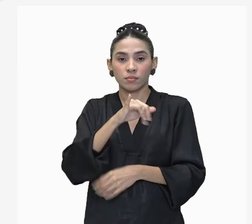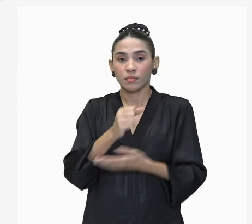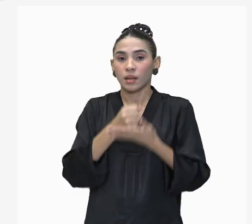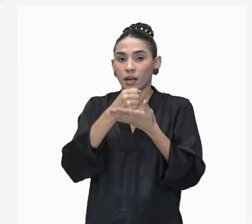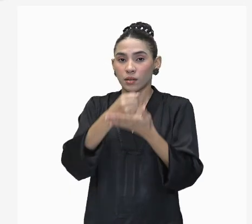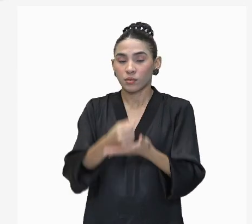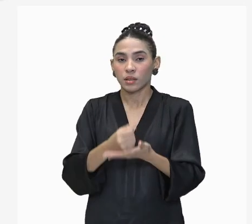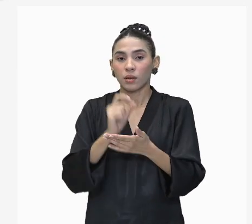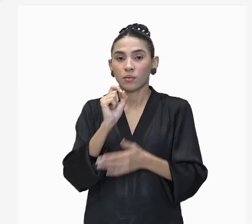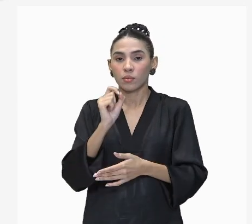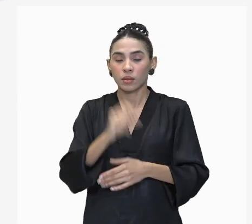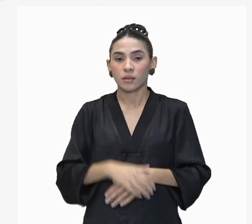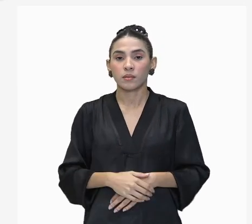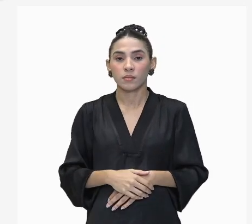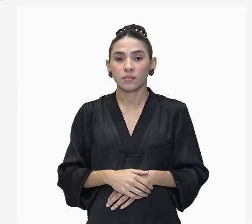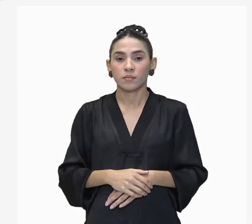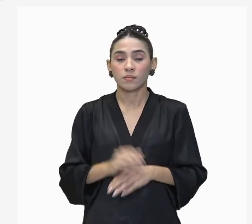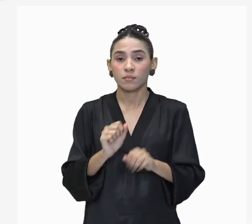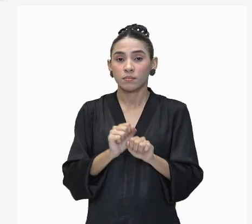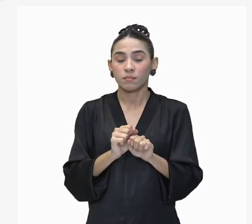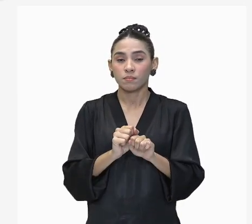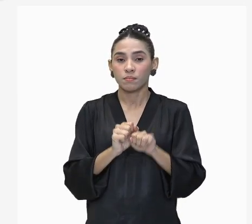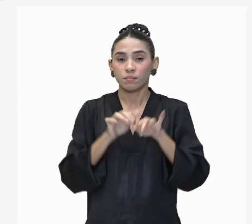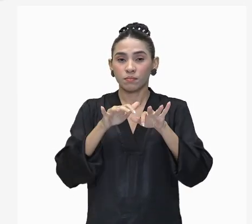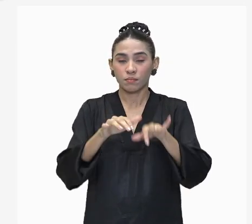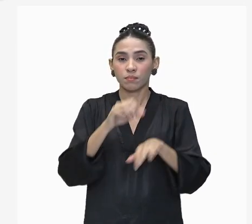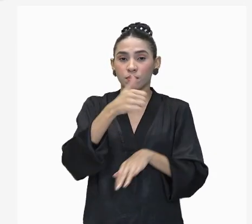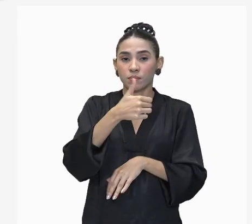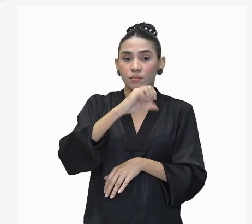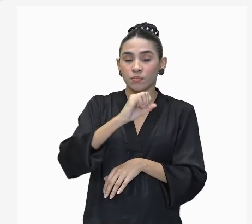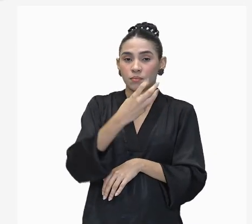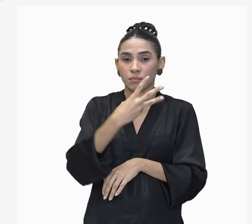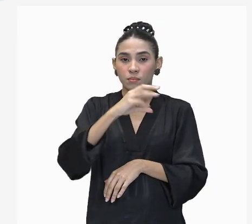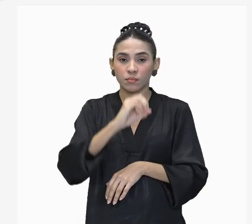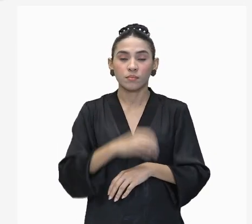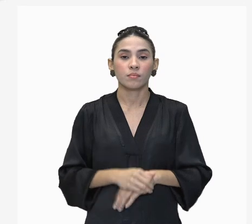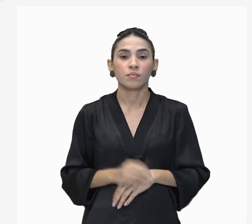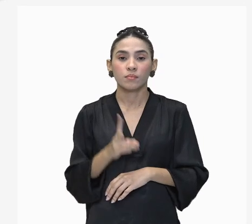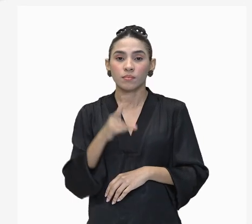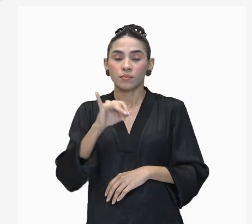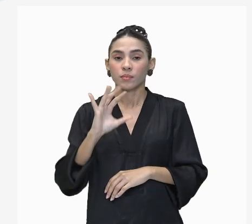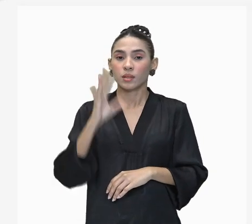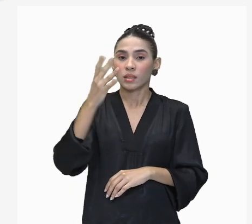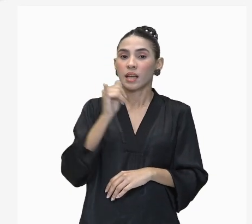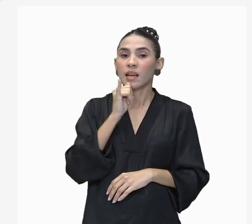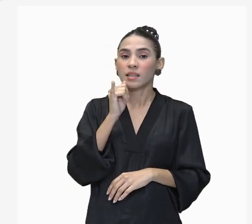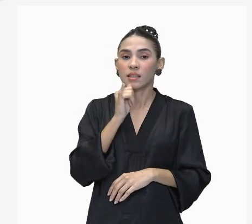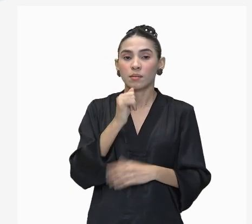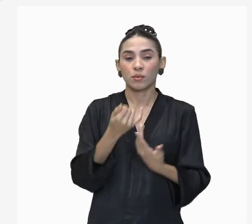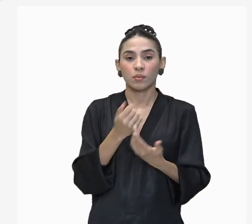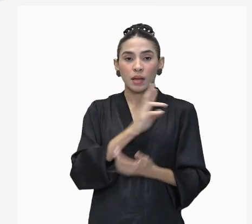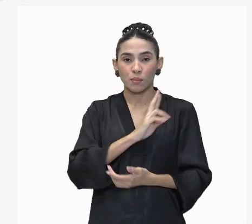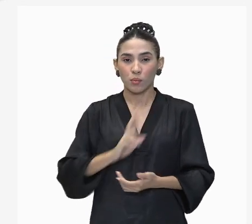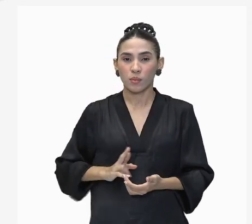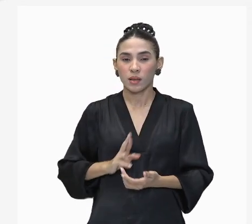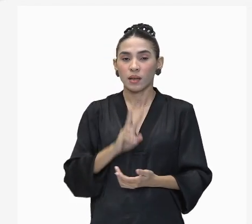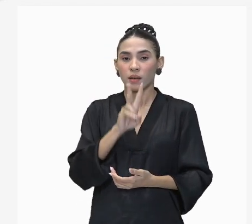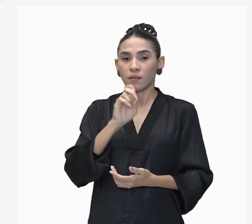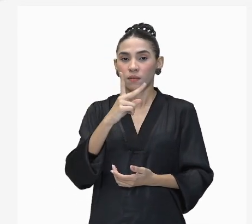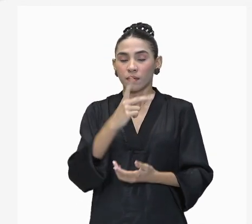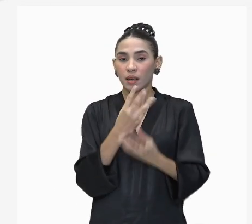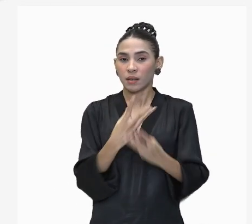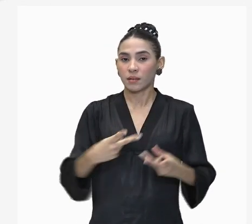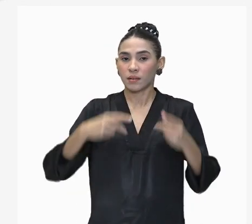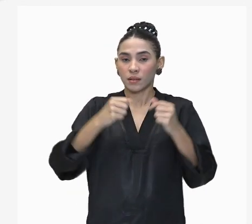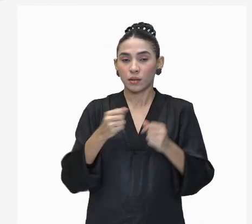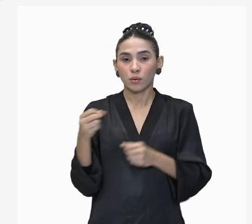que haja ali a eclosão do movimento da Revolução de 30, que vai acabar com a República Velha e dar início a um novo período